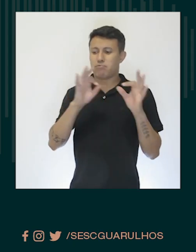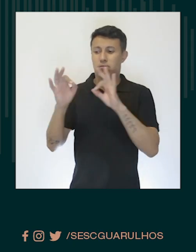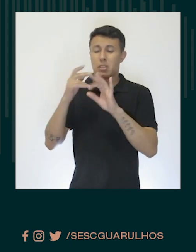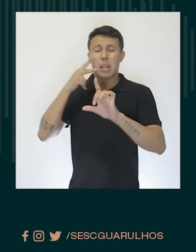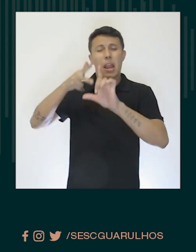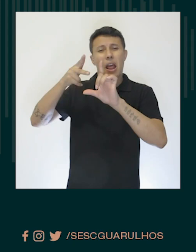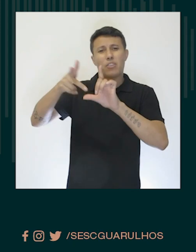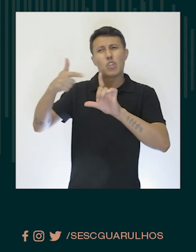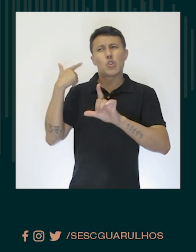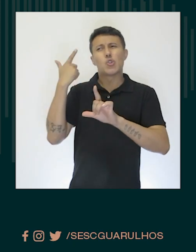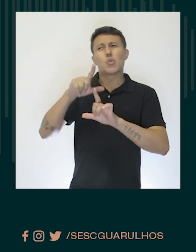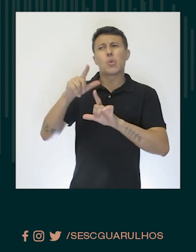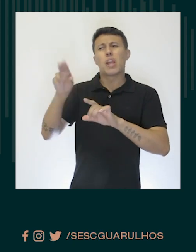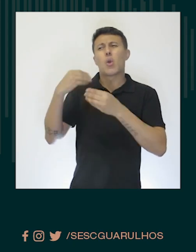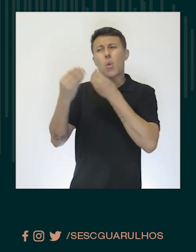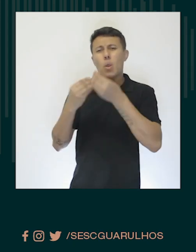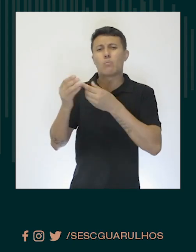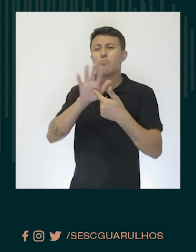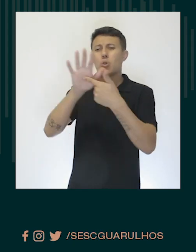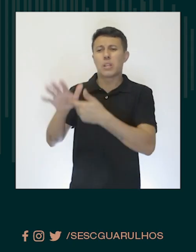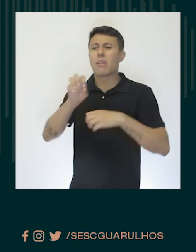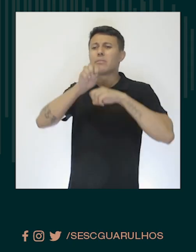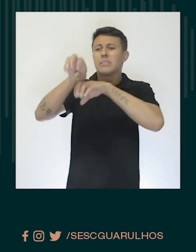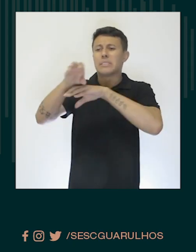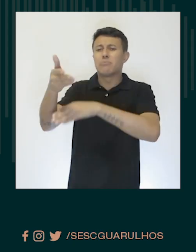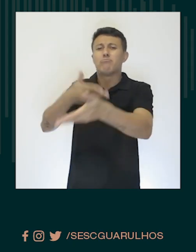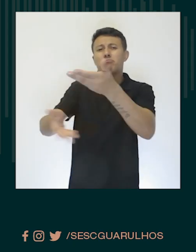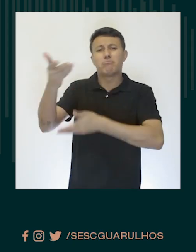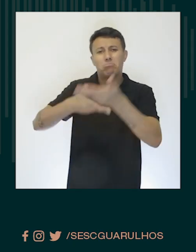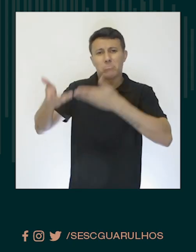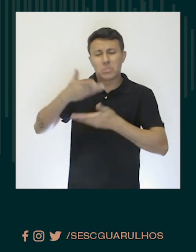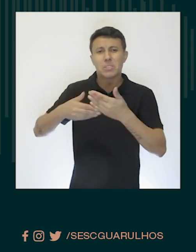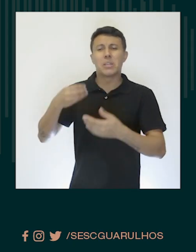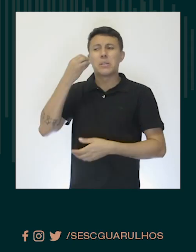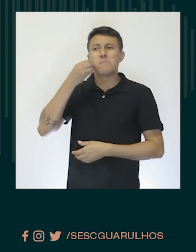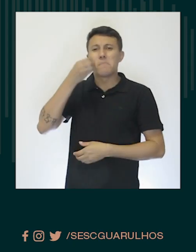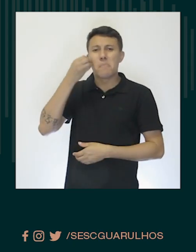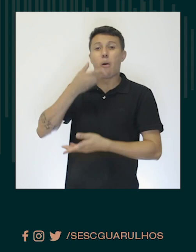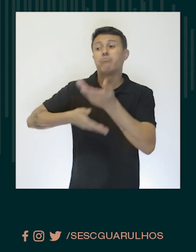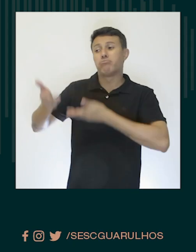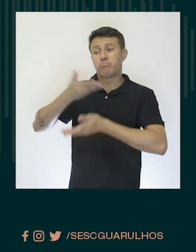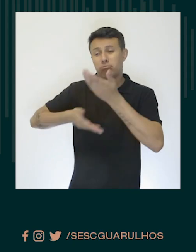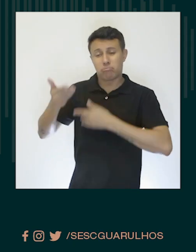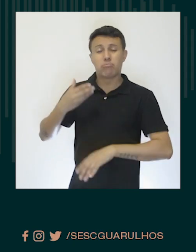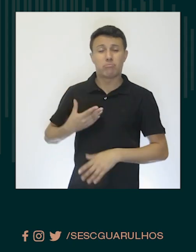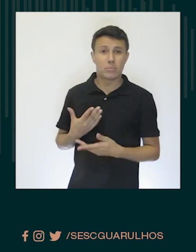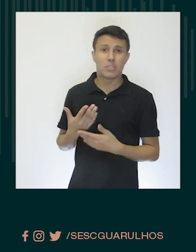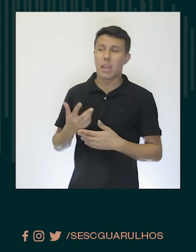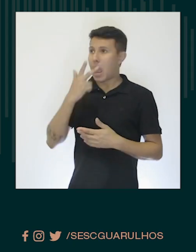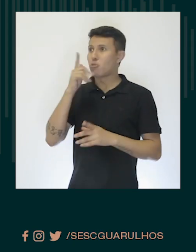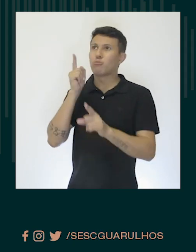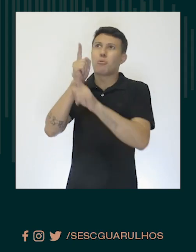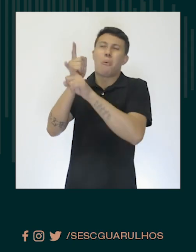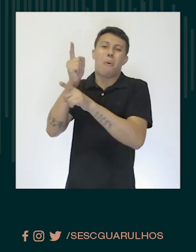gente consegue repassar conhecimento, fazer troca de vivências, né? Então, eu acho que ela encontra muito